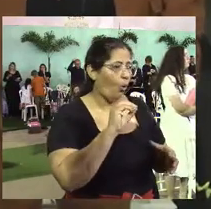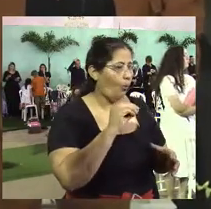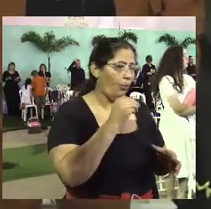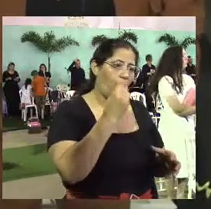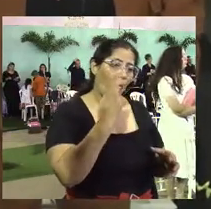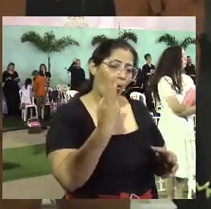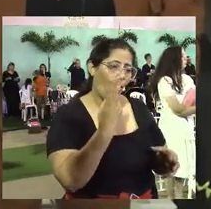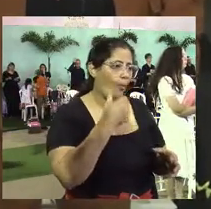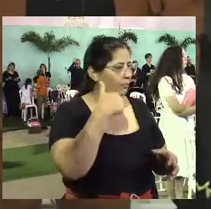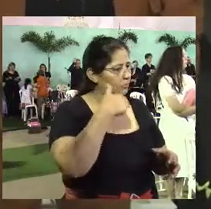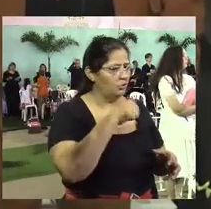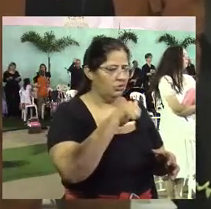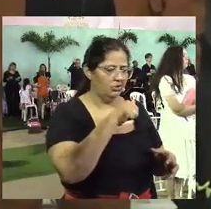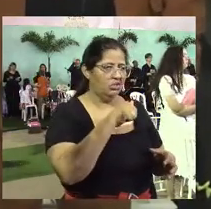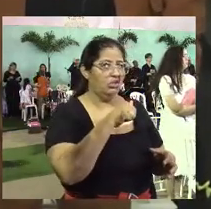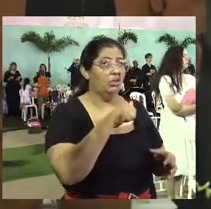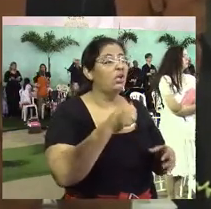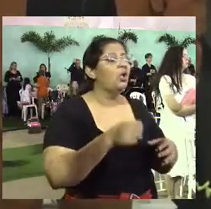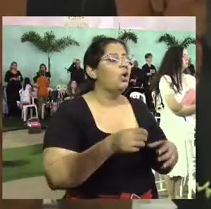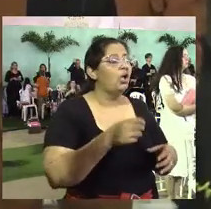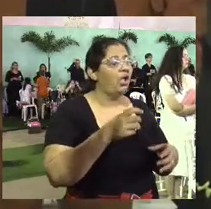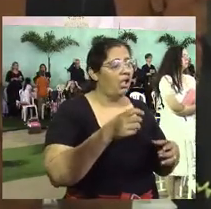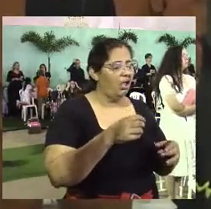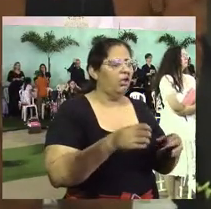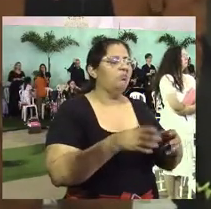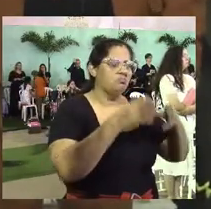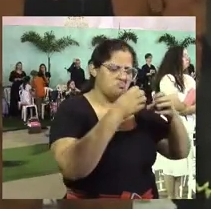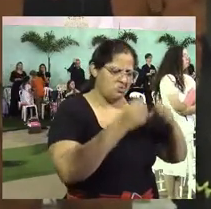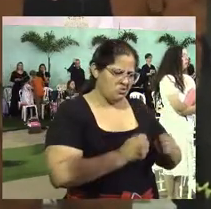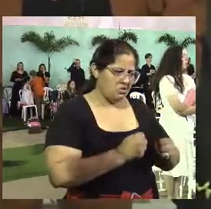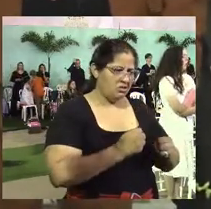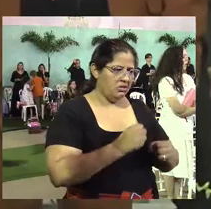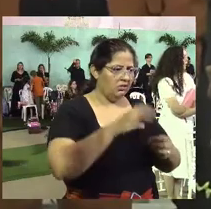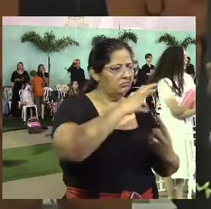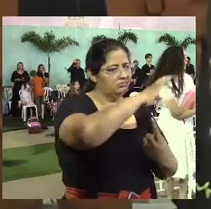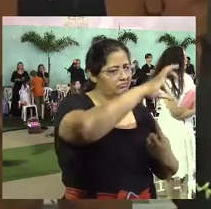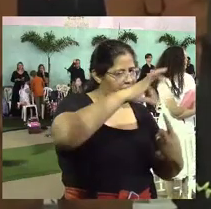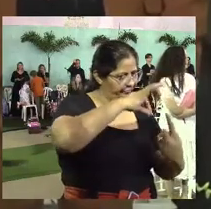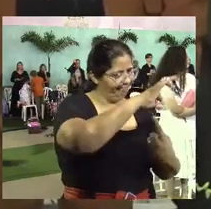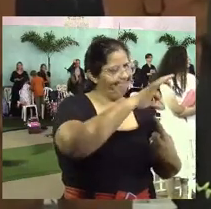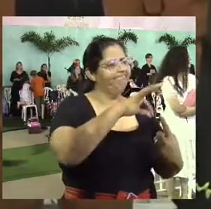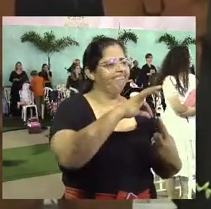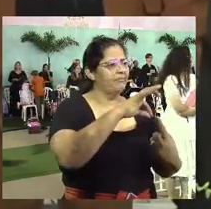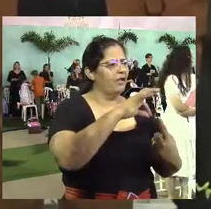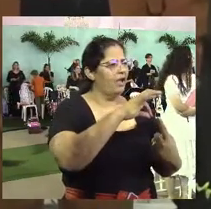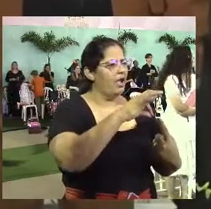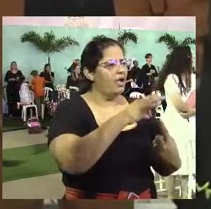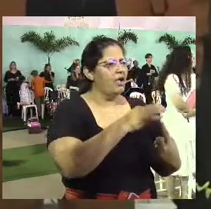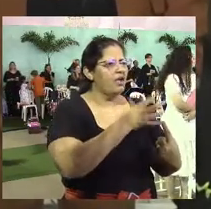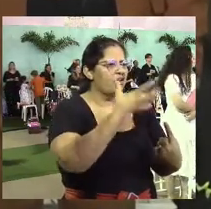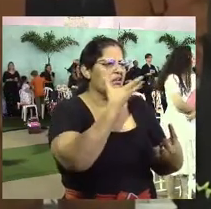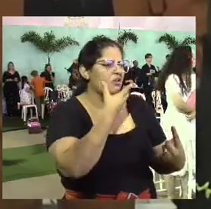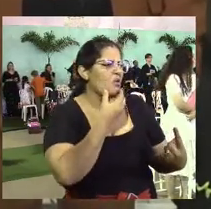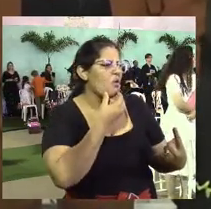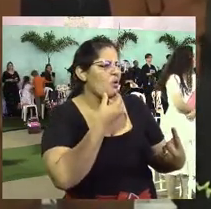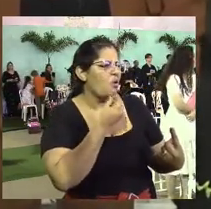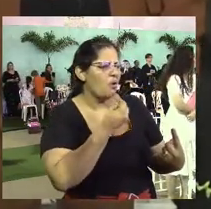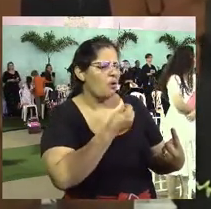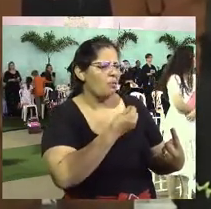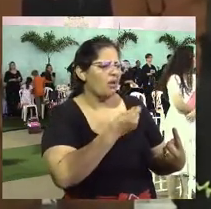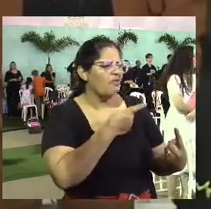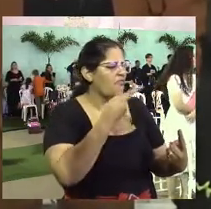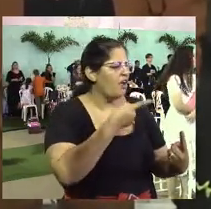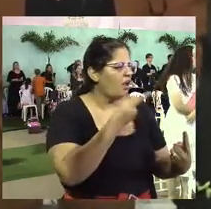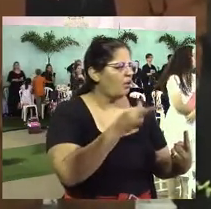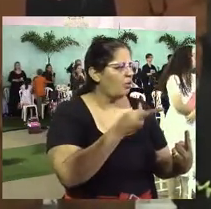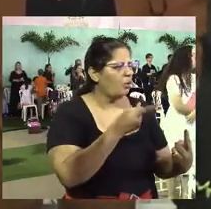completamente dominado pelo poder do Espírito Santo e ali aquele pregador chamou aqueles irmãos